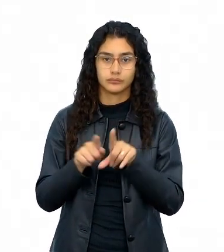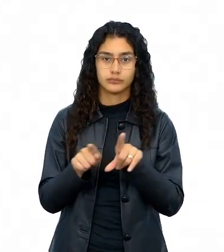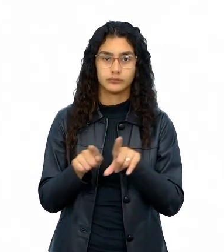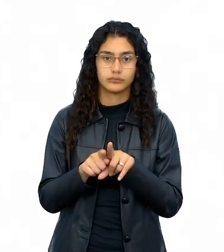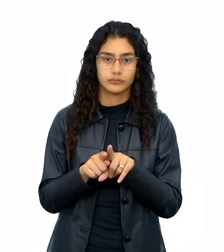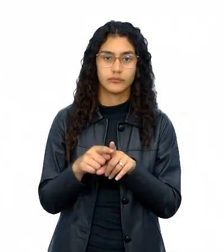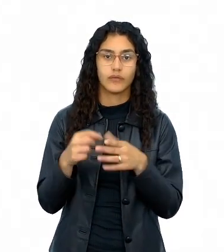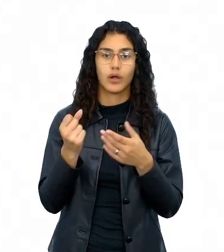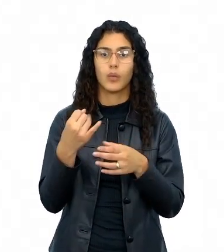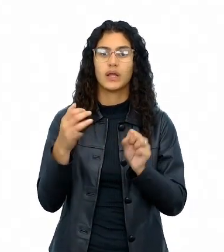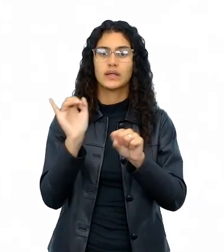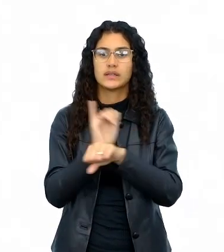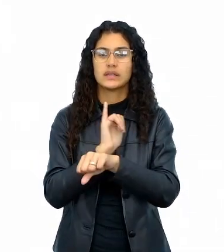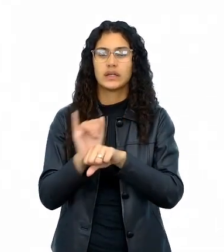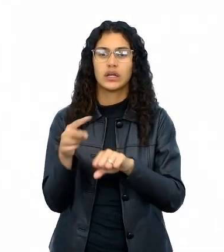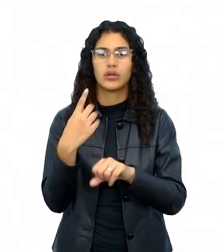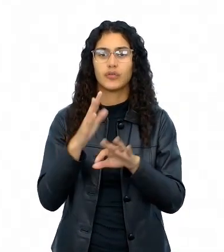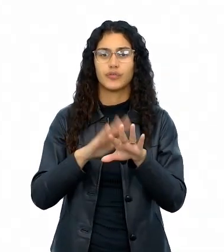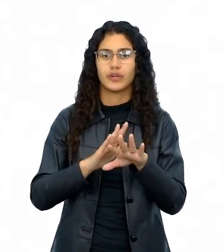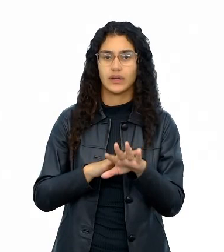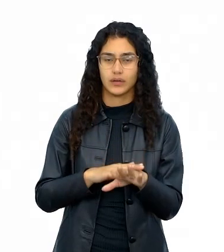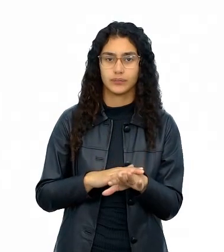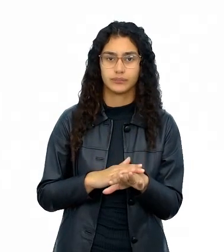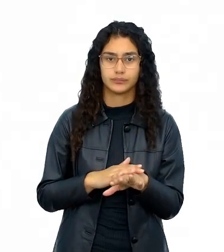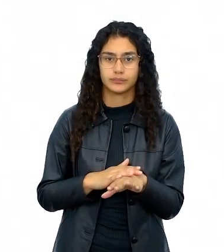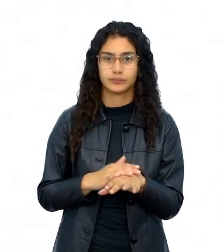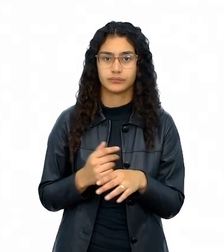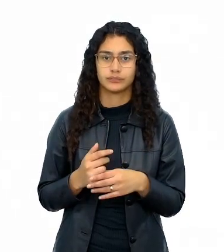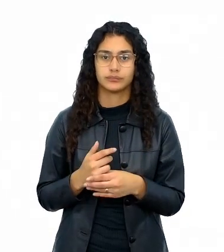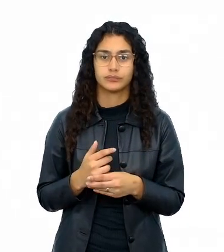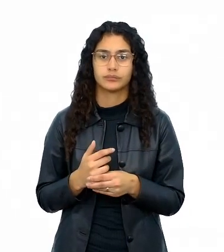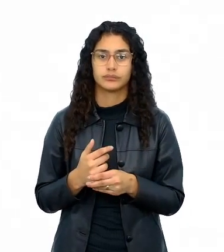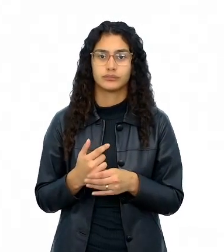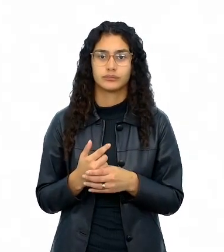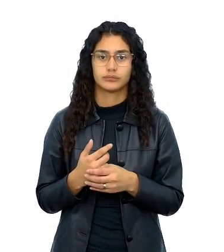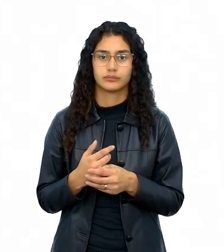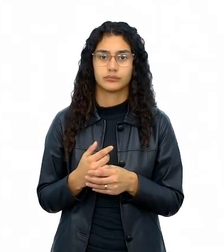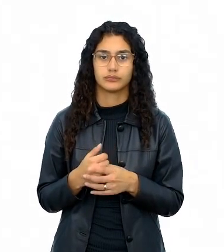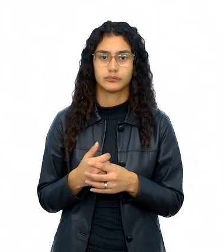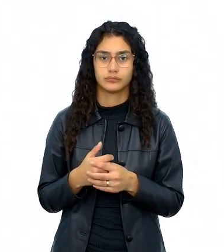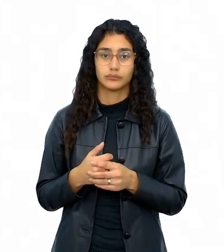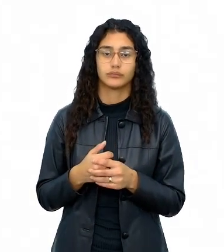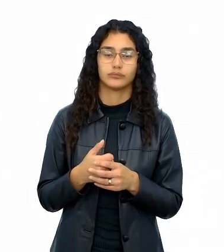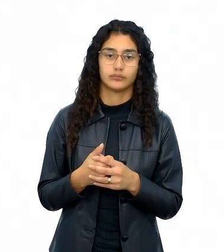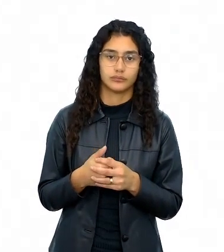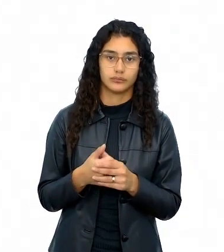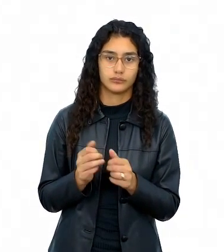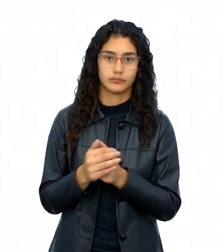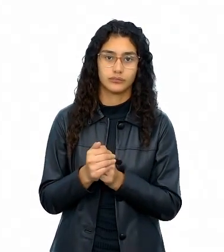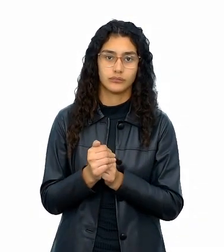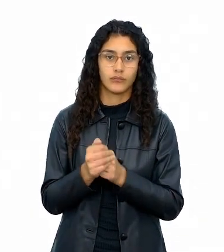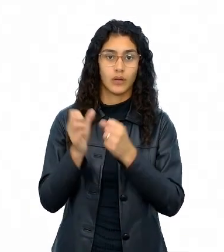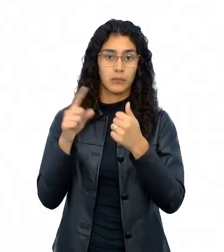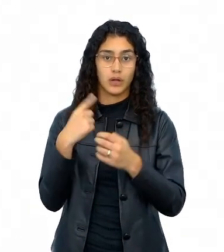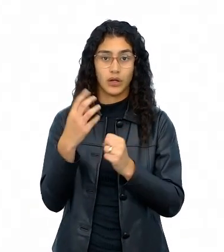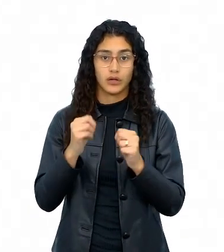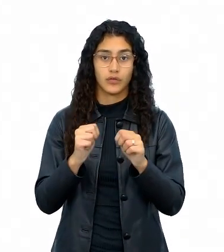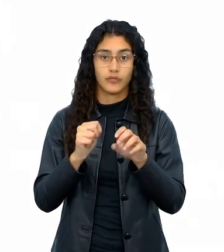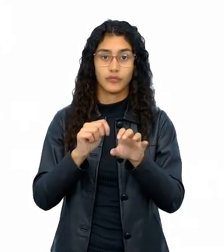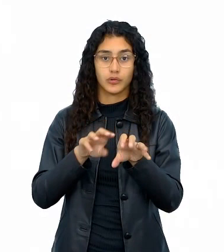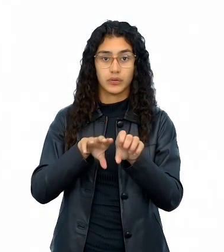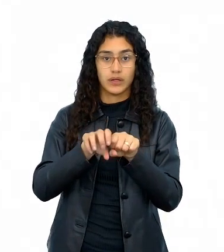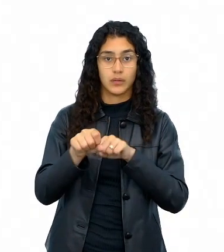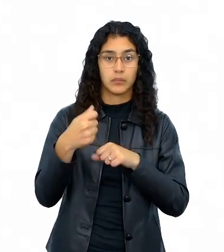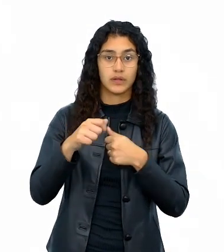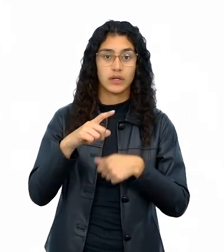as estratégias nós vamos usar? Né? E eu já falo sempre aqui nas nossas formações que a gente precisa